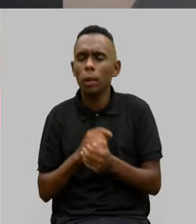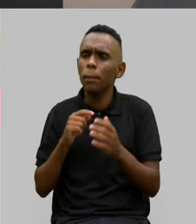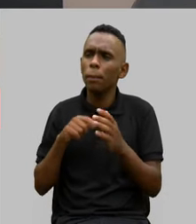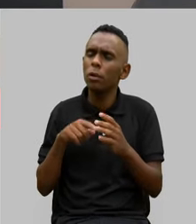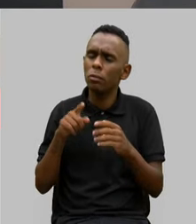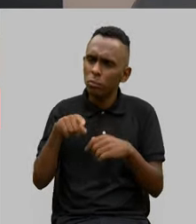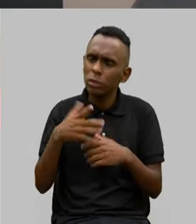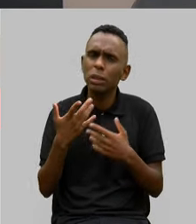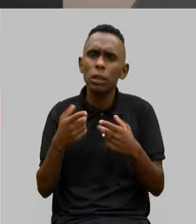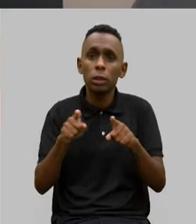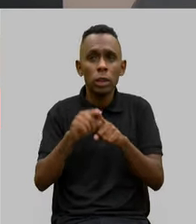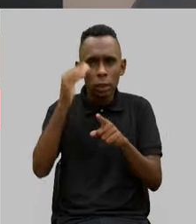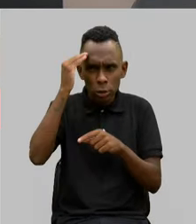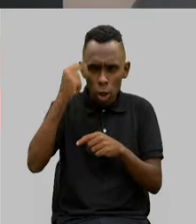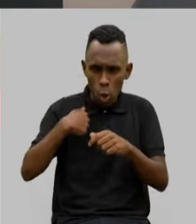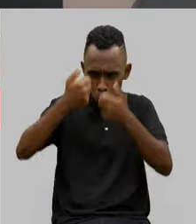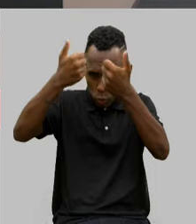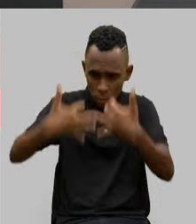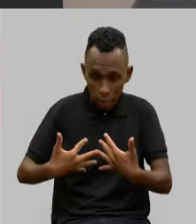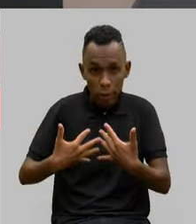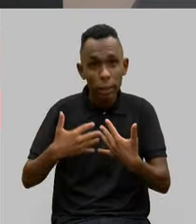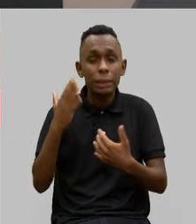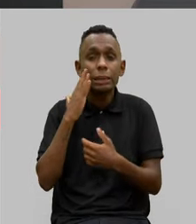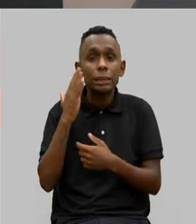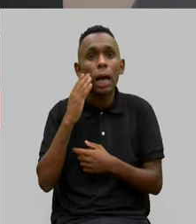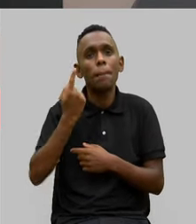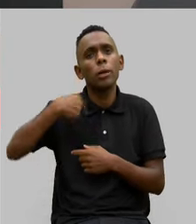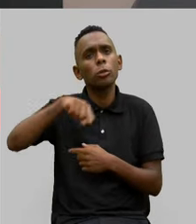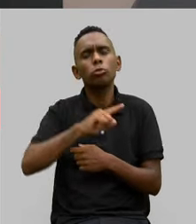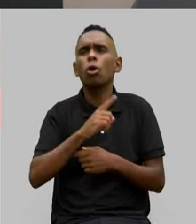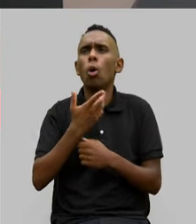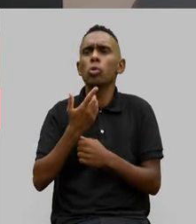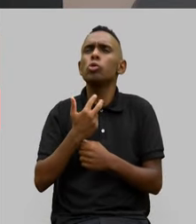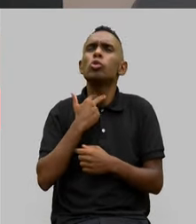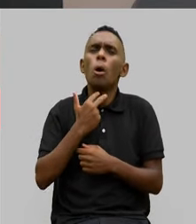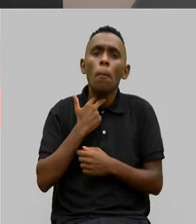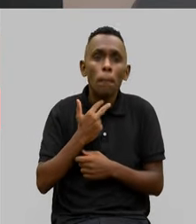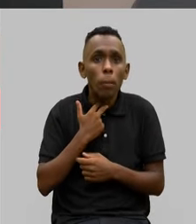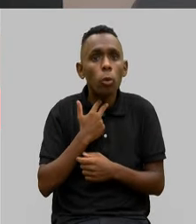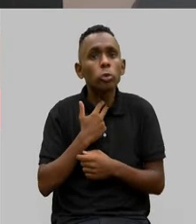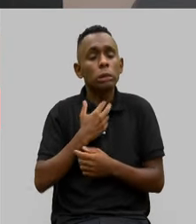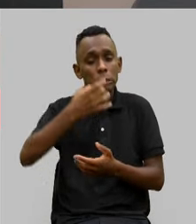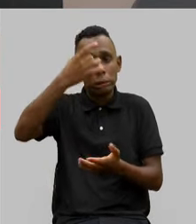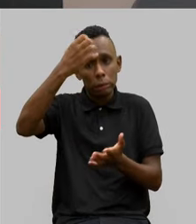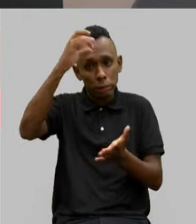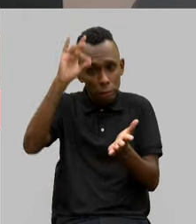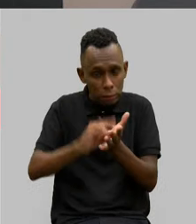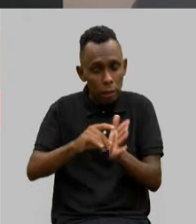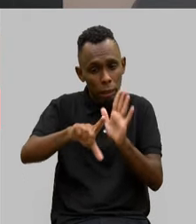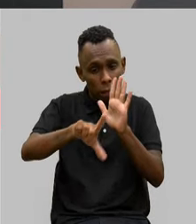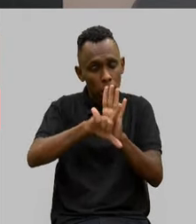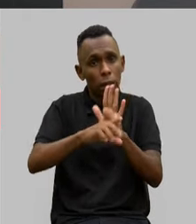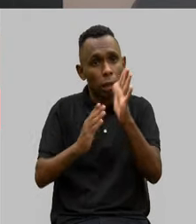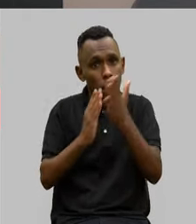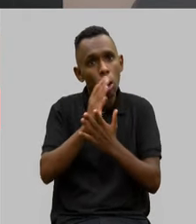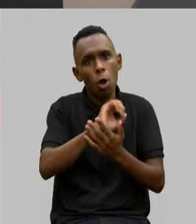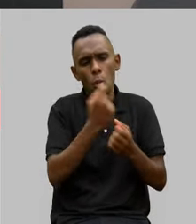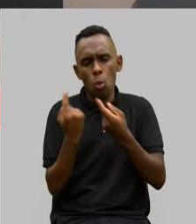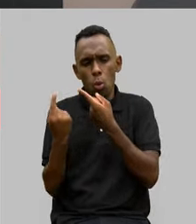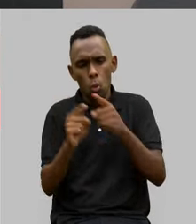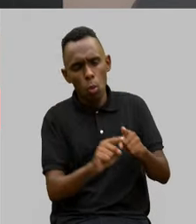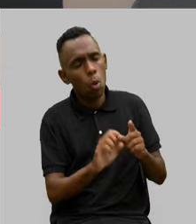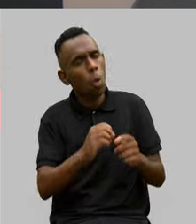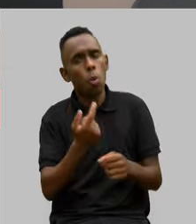você entendem o que eu estou falando sabíamos que não poderíamos tornar ilegal nem ser contra a guerra nem ser